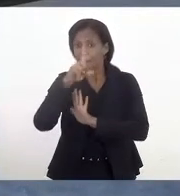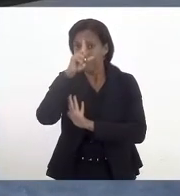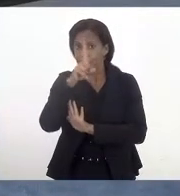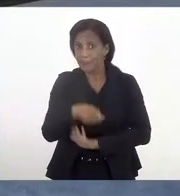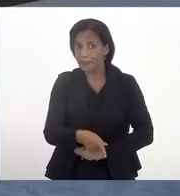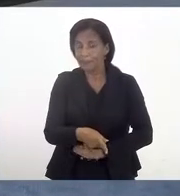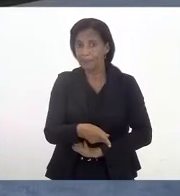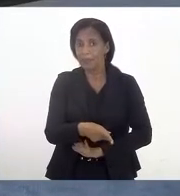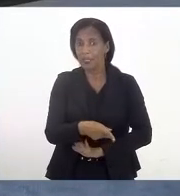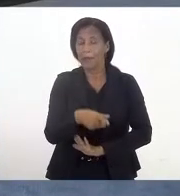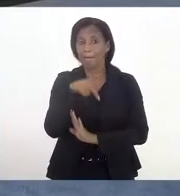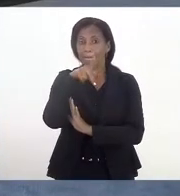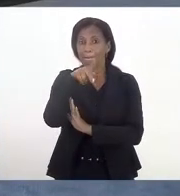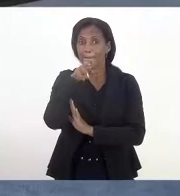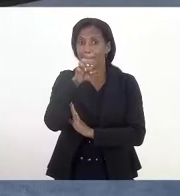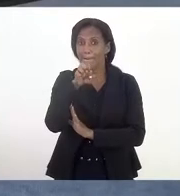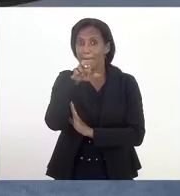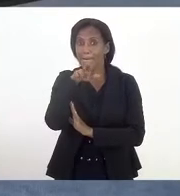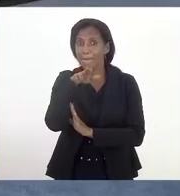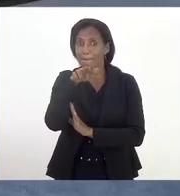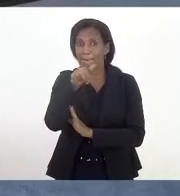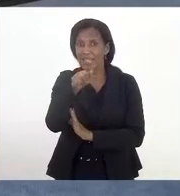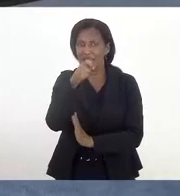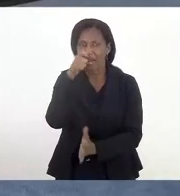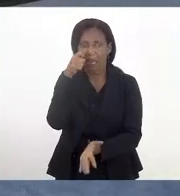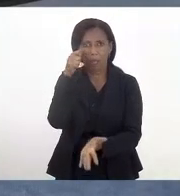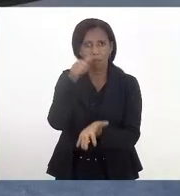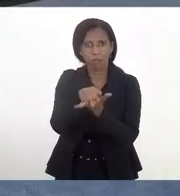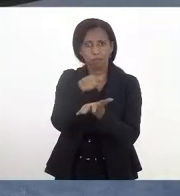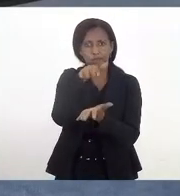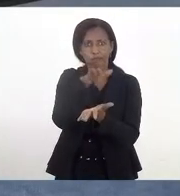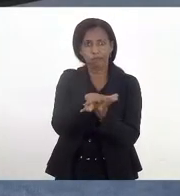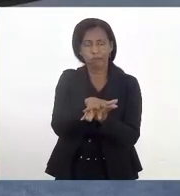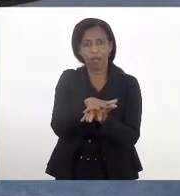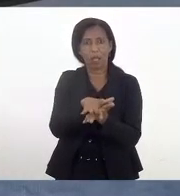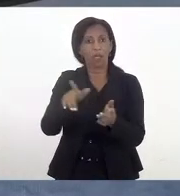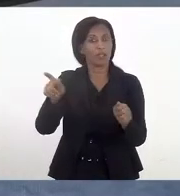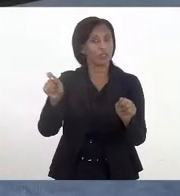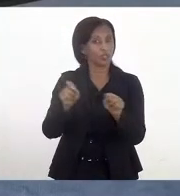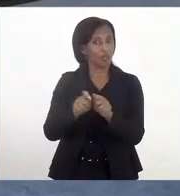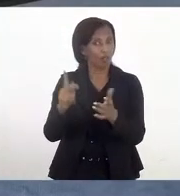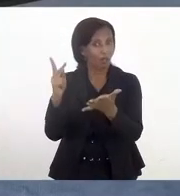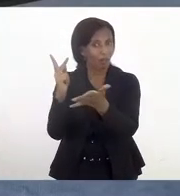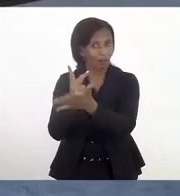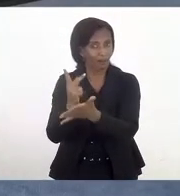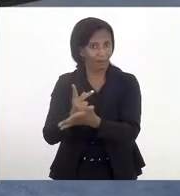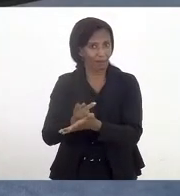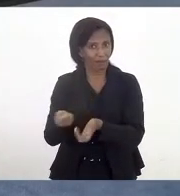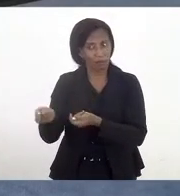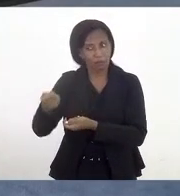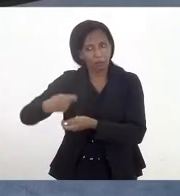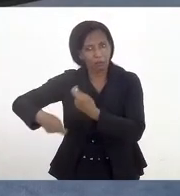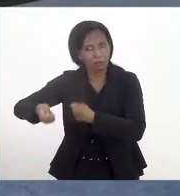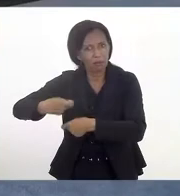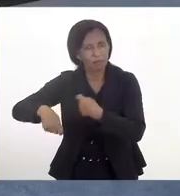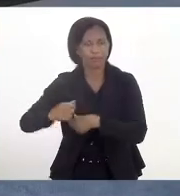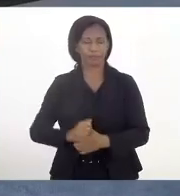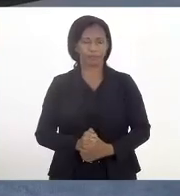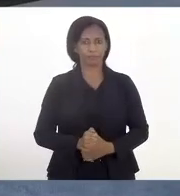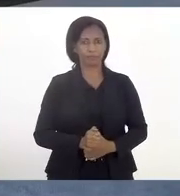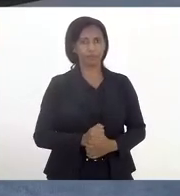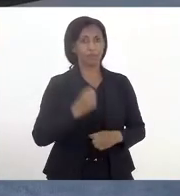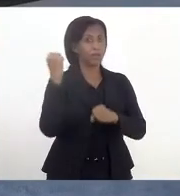e sob pena de estar cometendo improbidade administrativa que uma obra